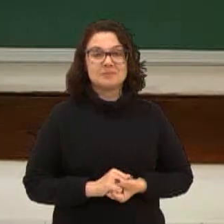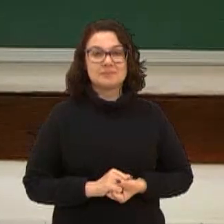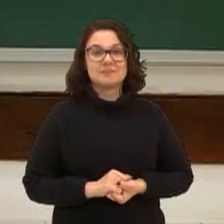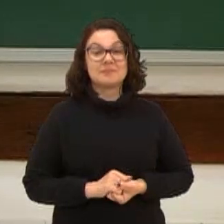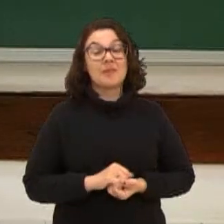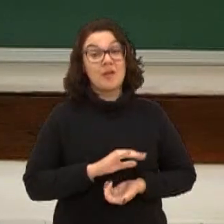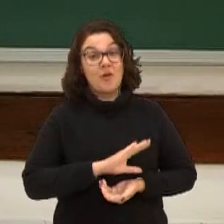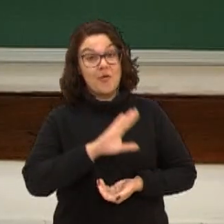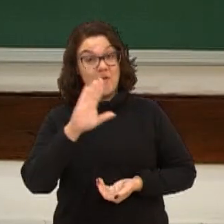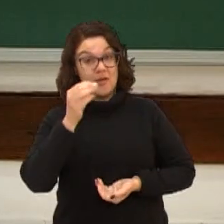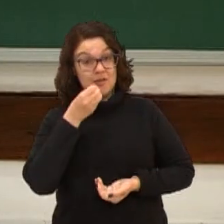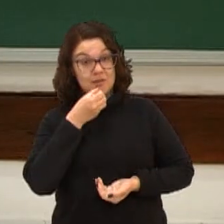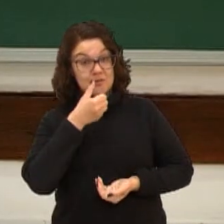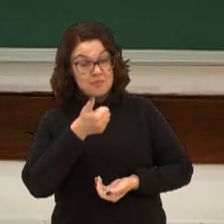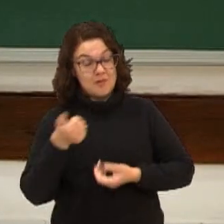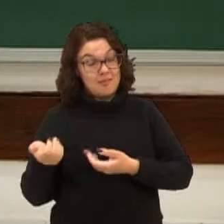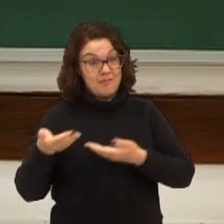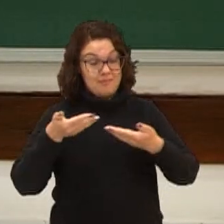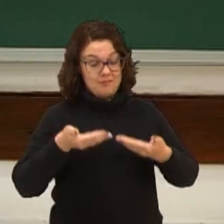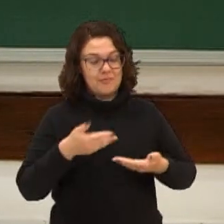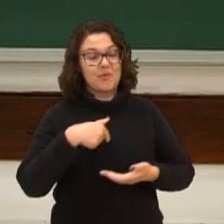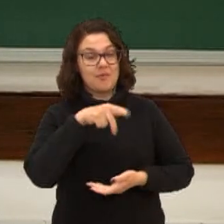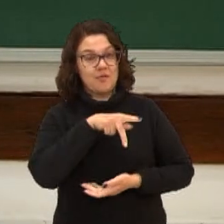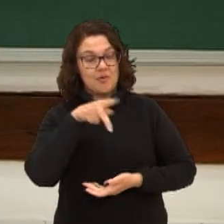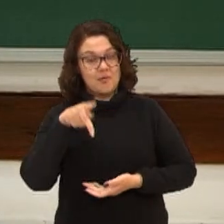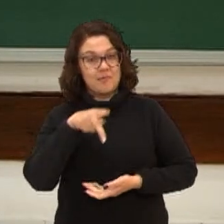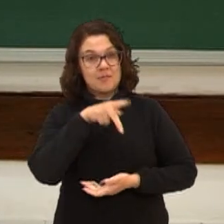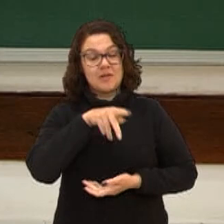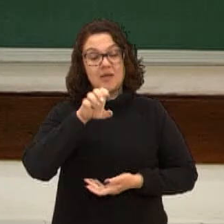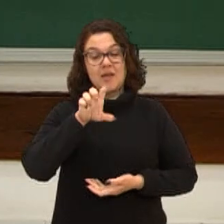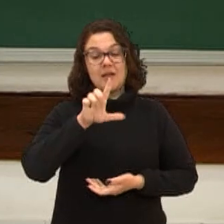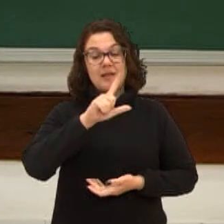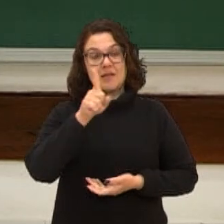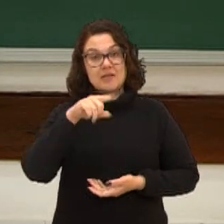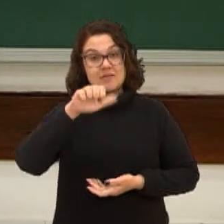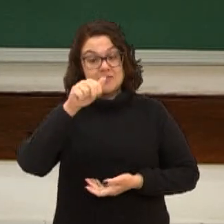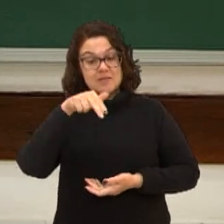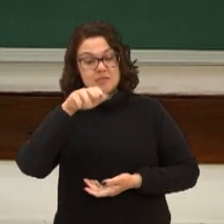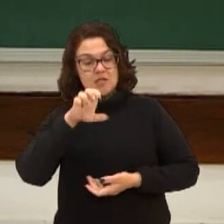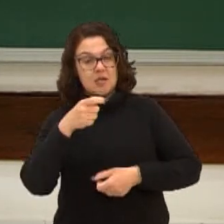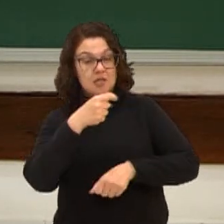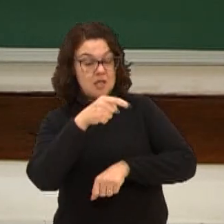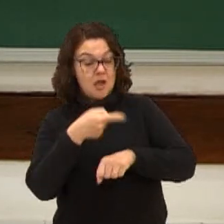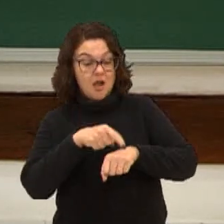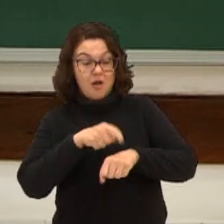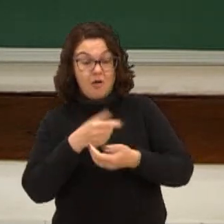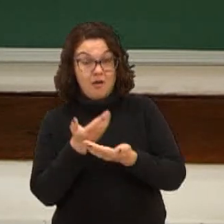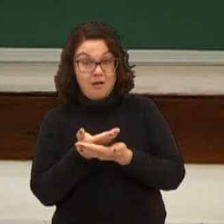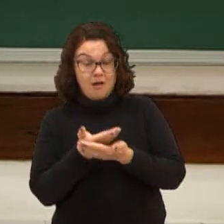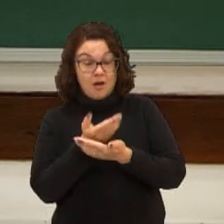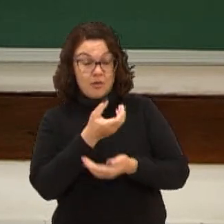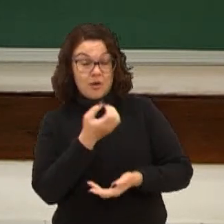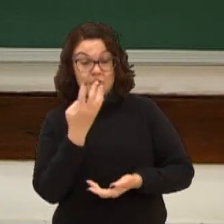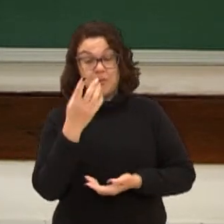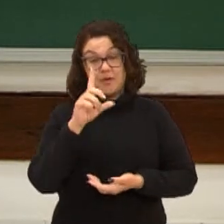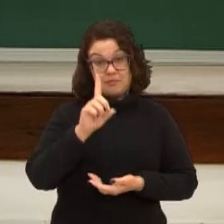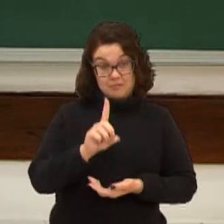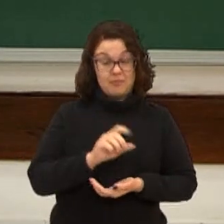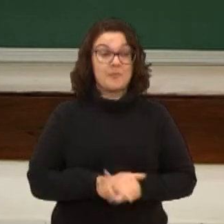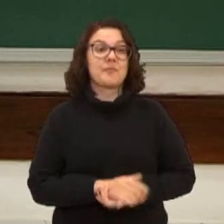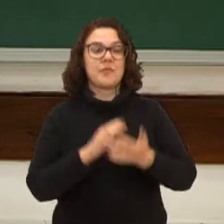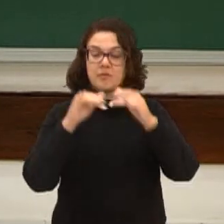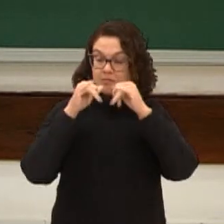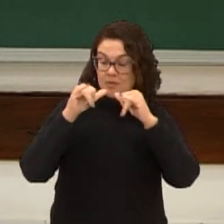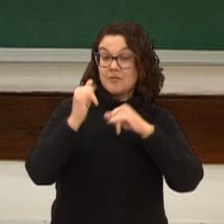Hola chicos, ¿todo bien? Bienvenidos. Sou a professora Elisiane, vamos para a aula número 41, mas antes temos os